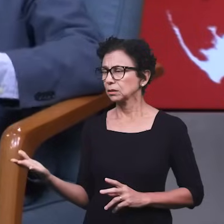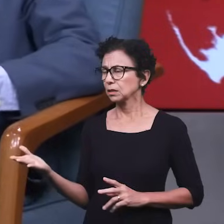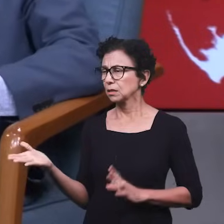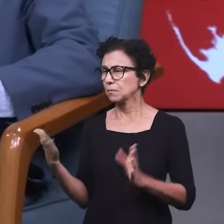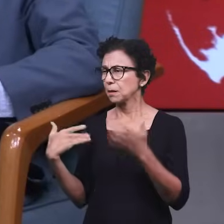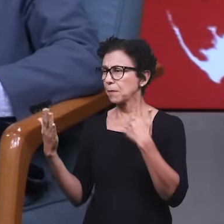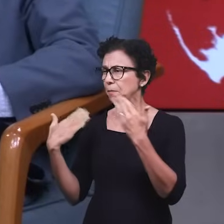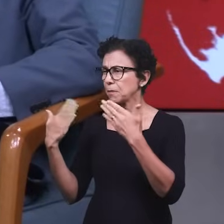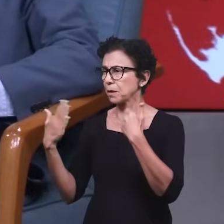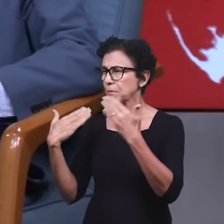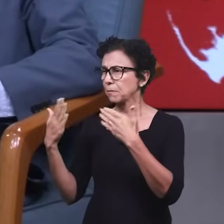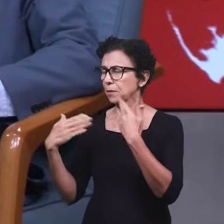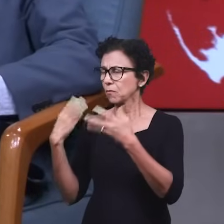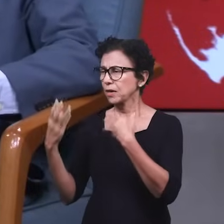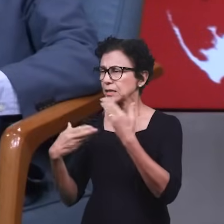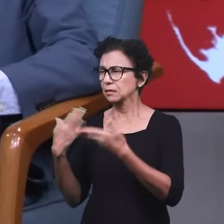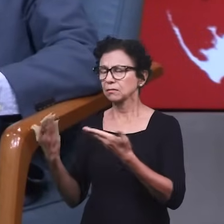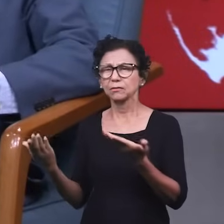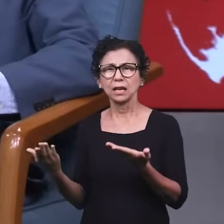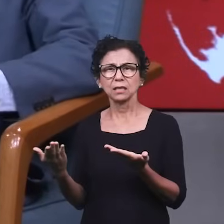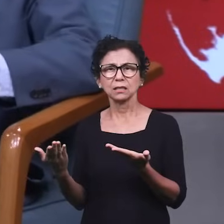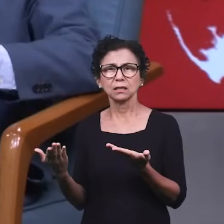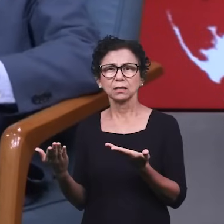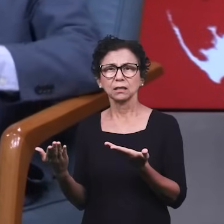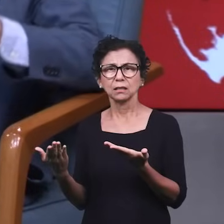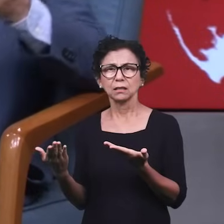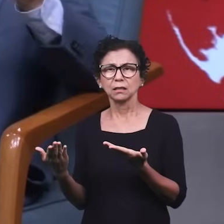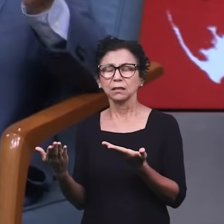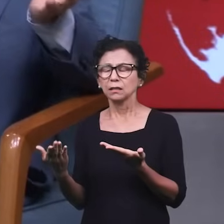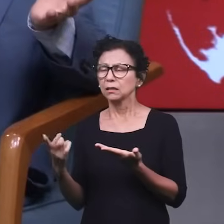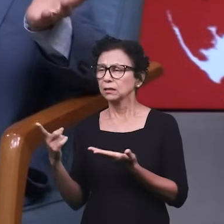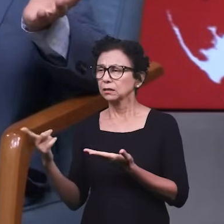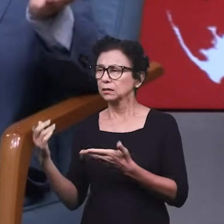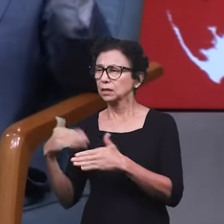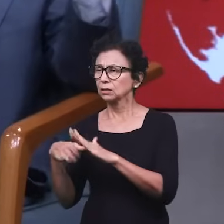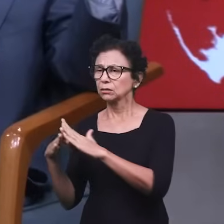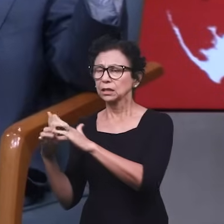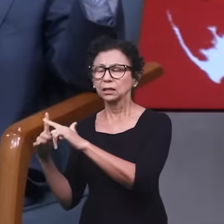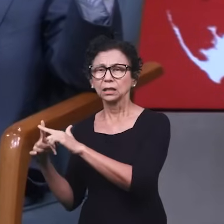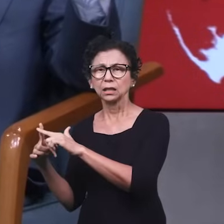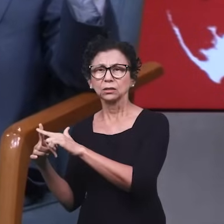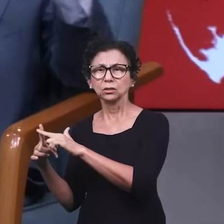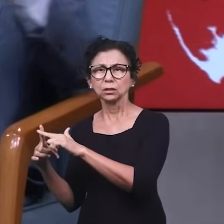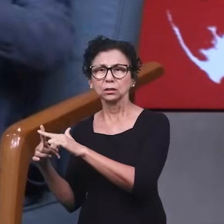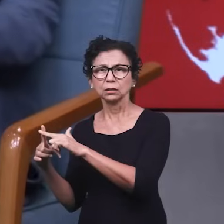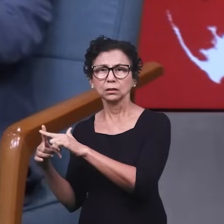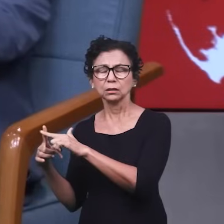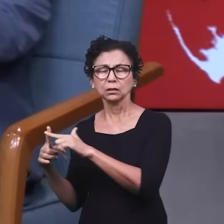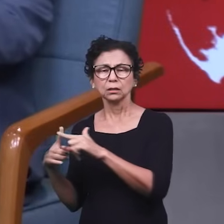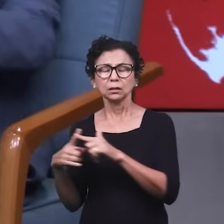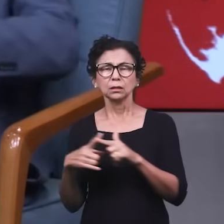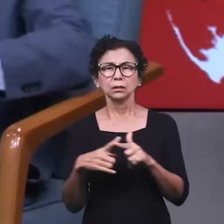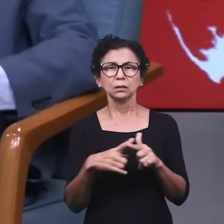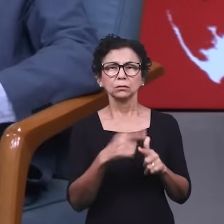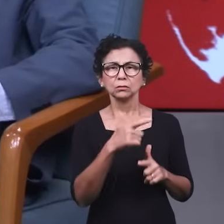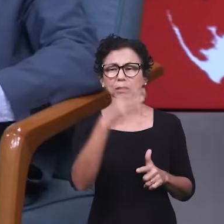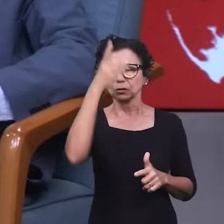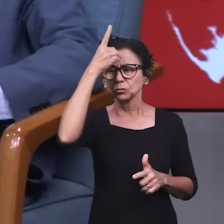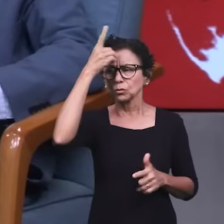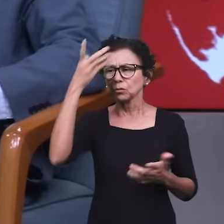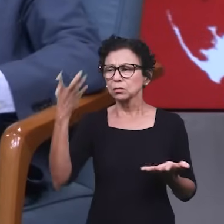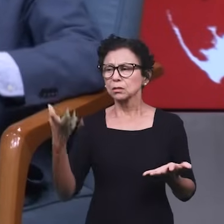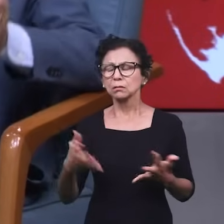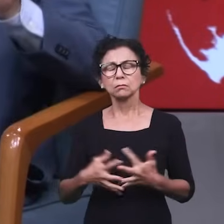dom espiritual? O que Paulo ensina? A manifestação do Espírito Santo é o barulho que vocês fizeram ou a presença de